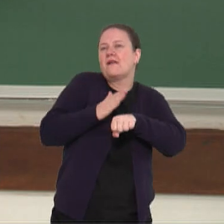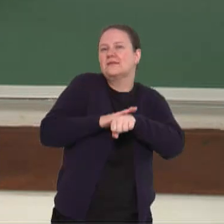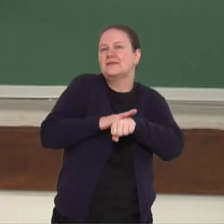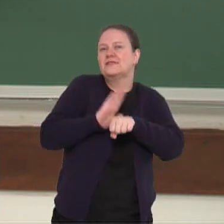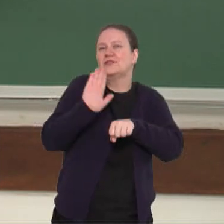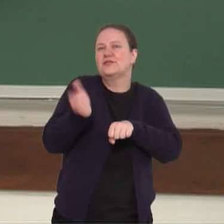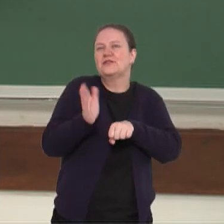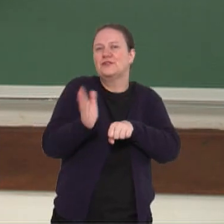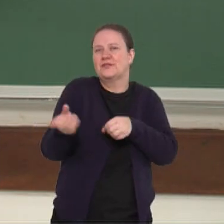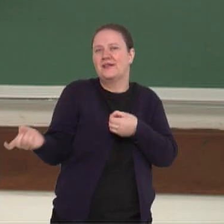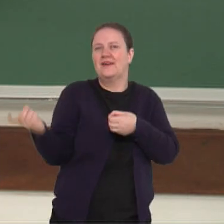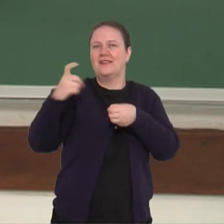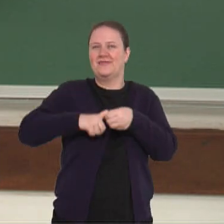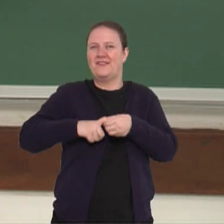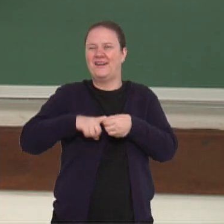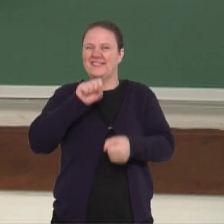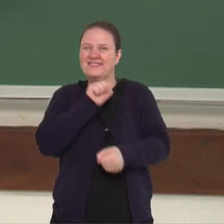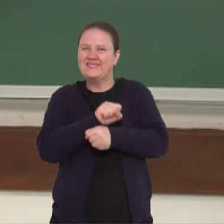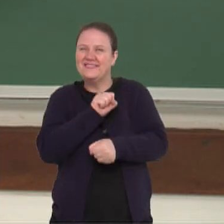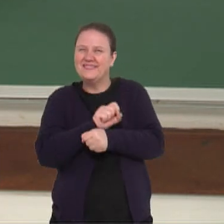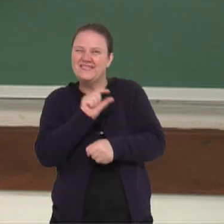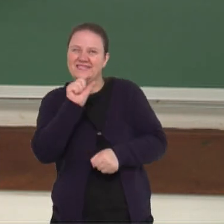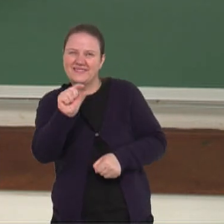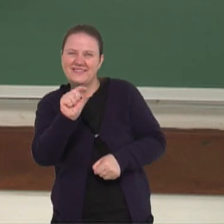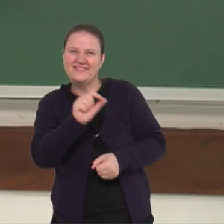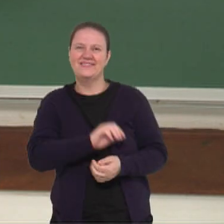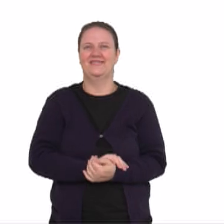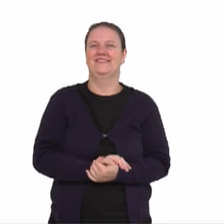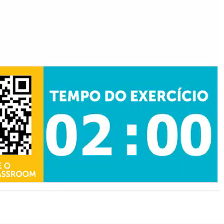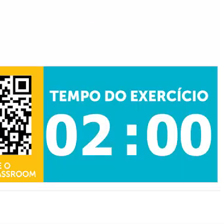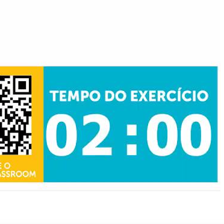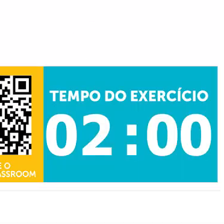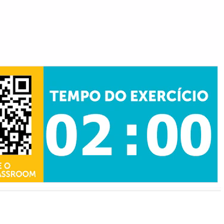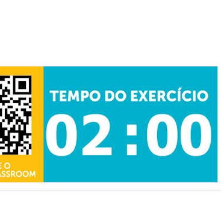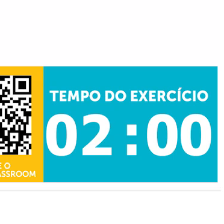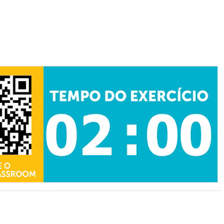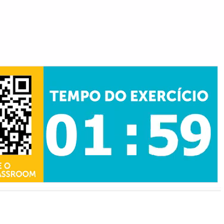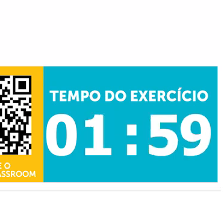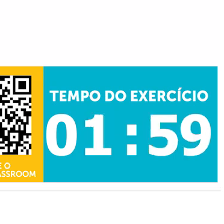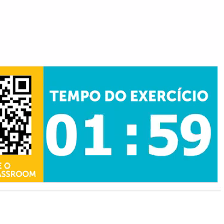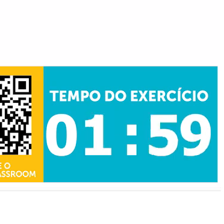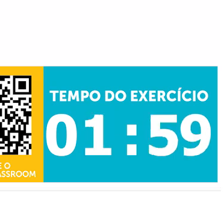seria um tipo de um quiz. Number 1 and number 2.